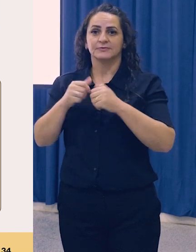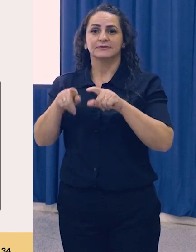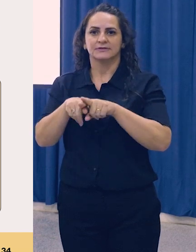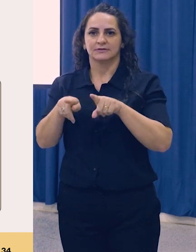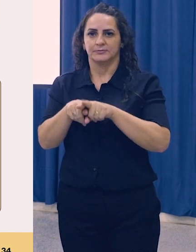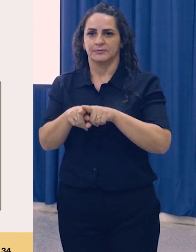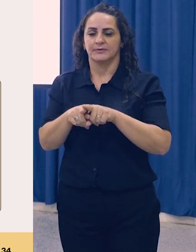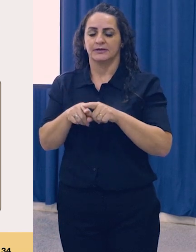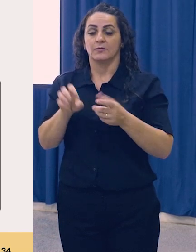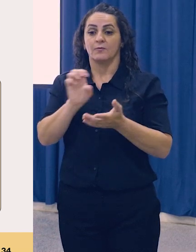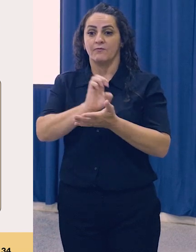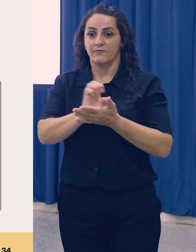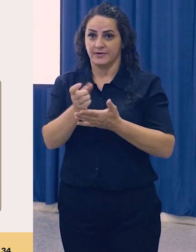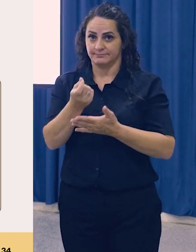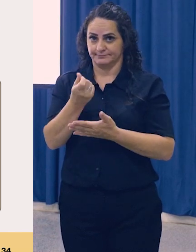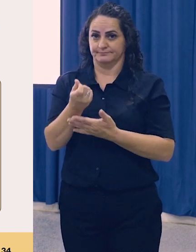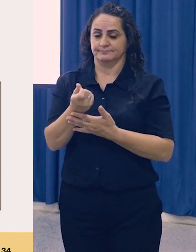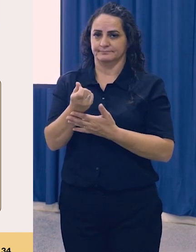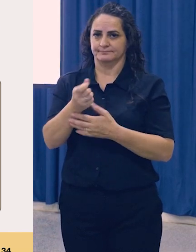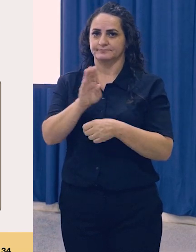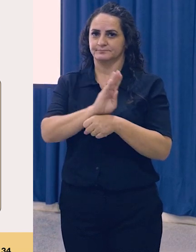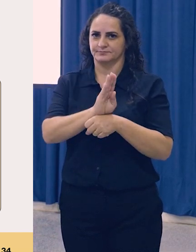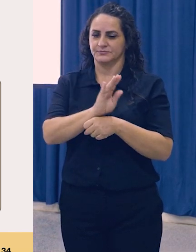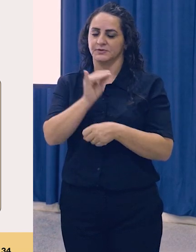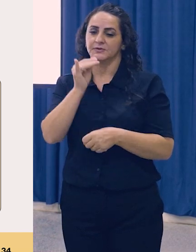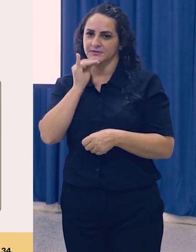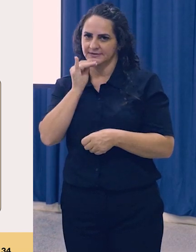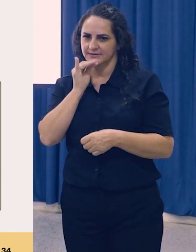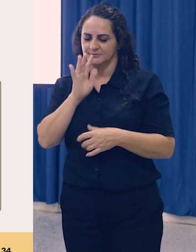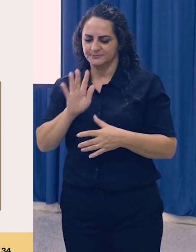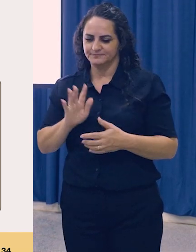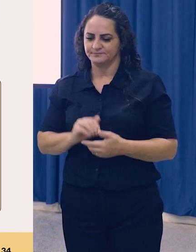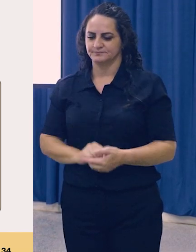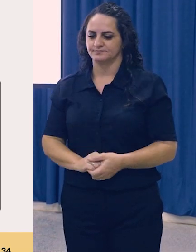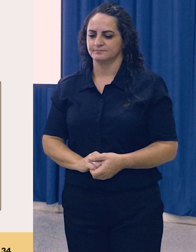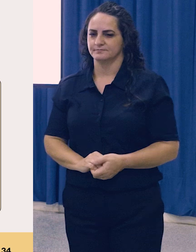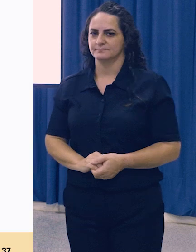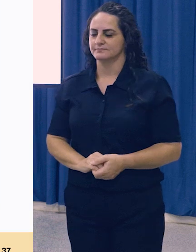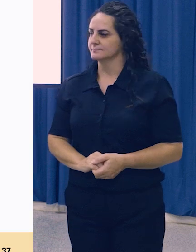o filme, né? Eu vou trazer aqui um exemplo.